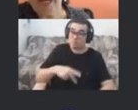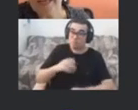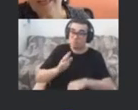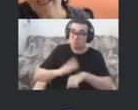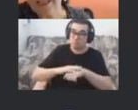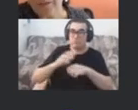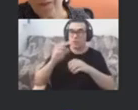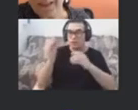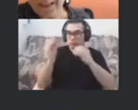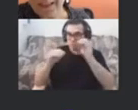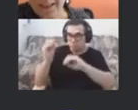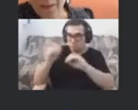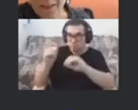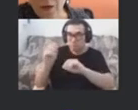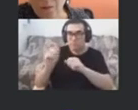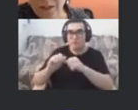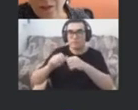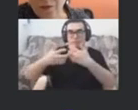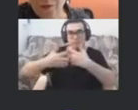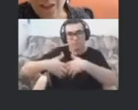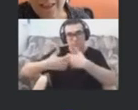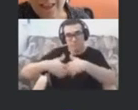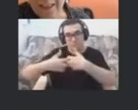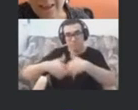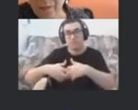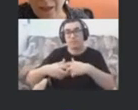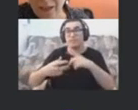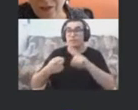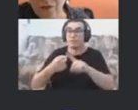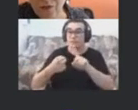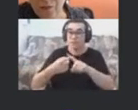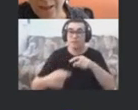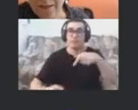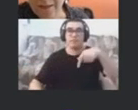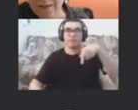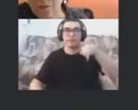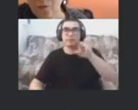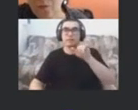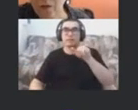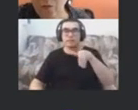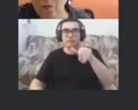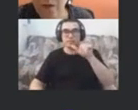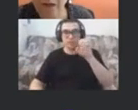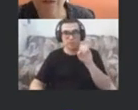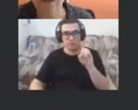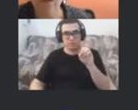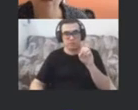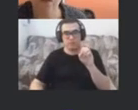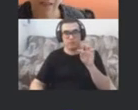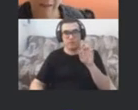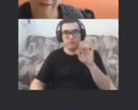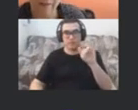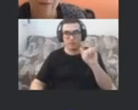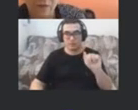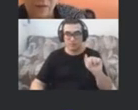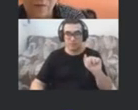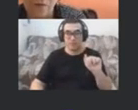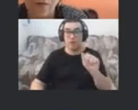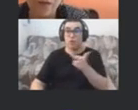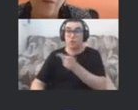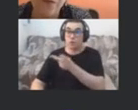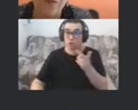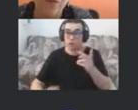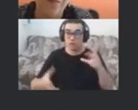tudo, mas a quimiometria é especialmente utilizada nessa parte de instrumentação, e eu vou mostrar alguns trabalhos que nós